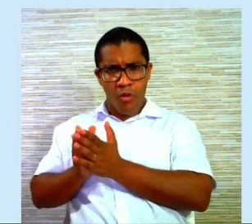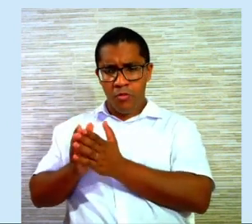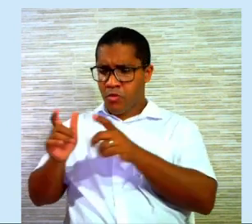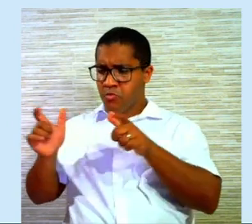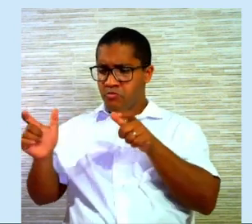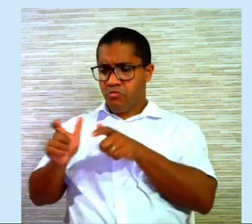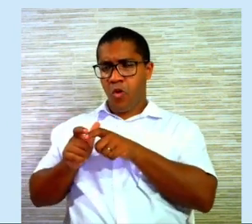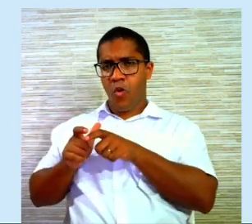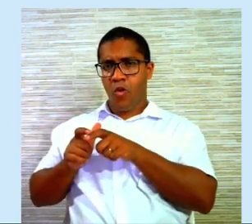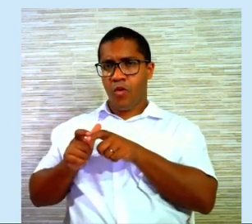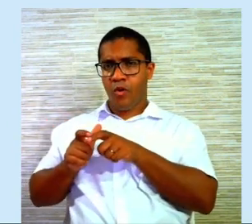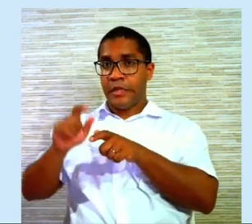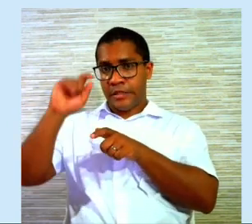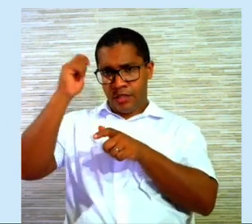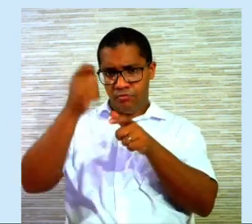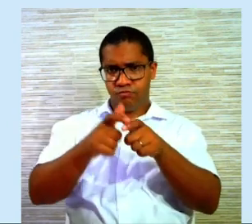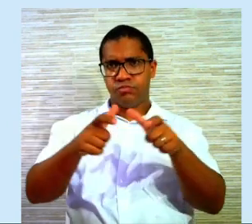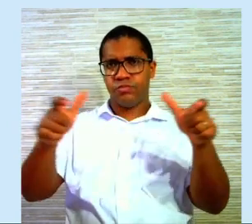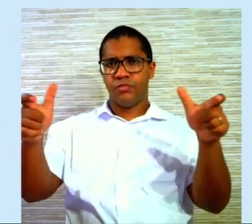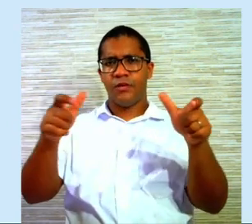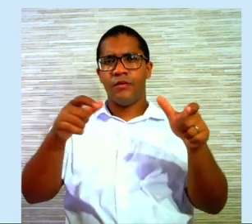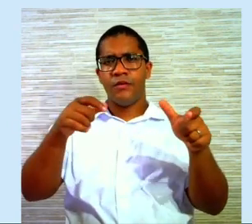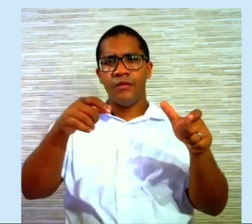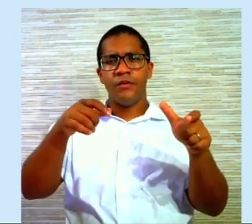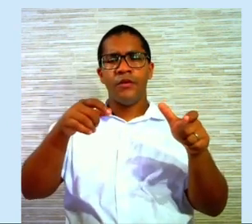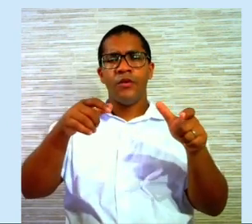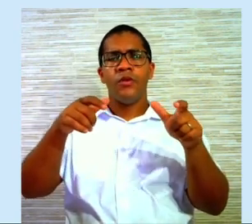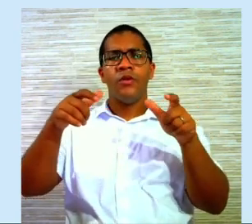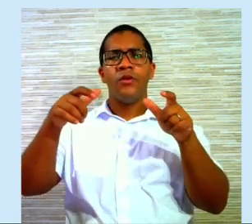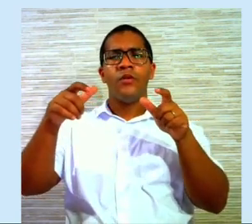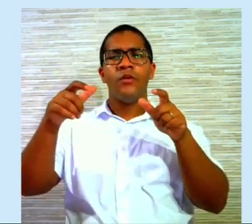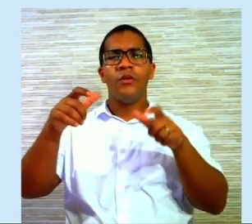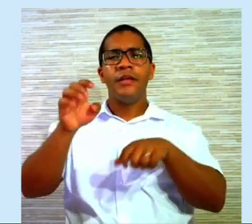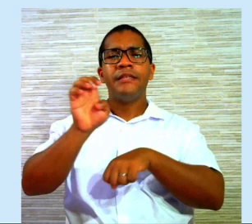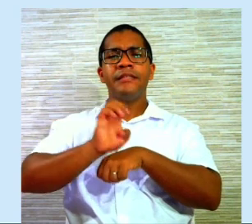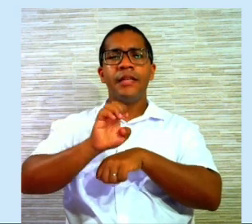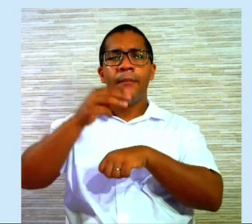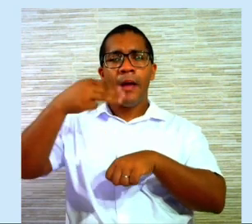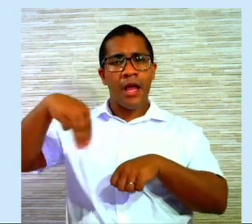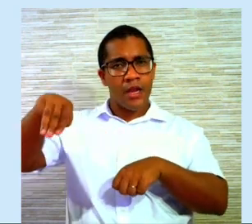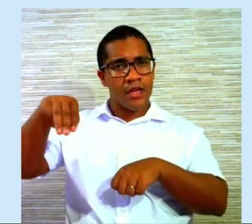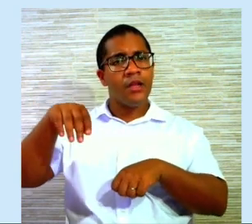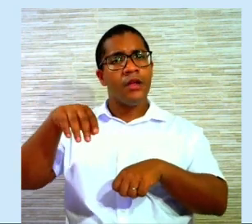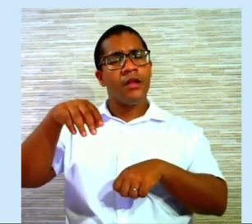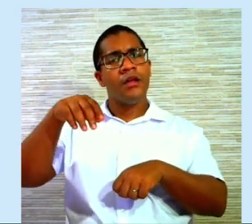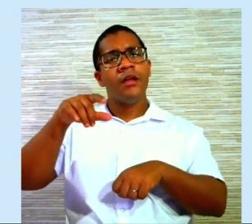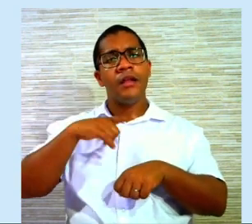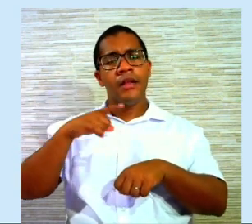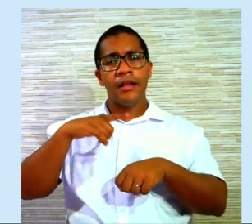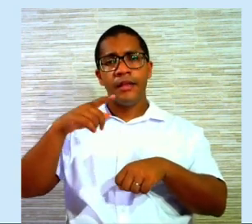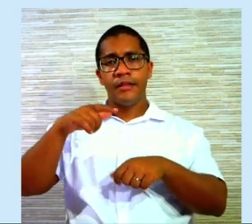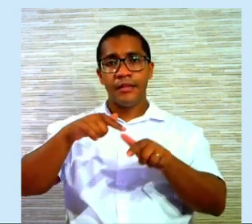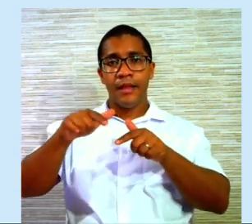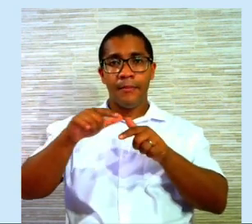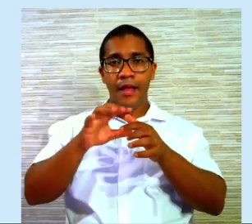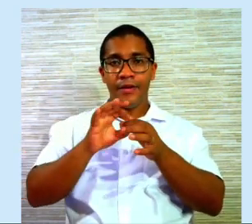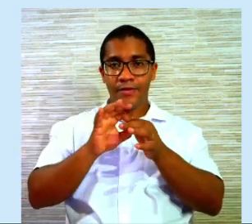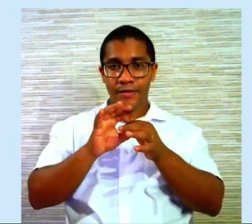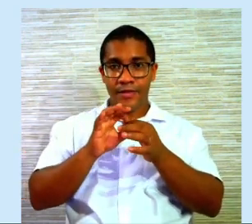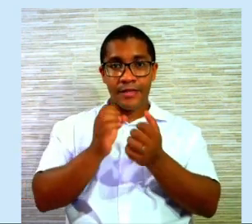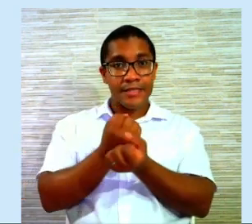Outro fator considerado que o estado do Maranhão é o estado com maior quantidade de trabalhadores libertos